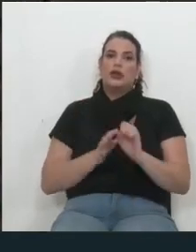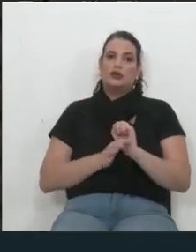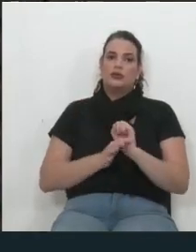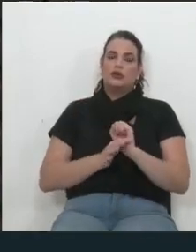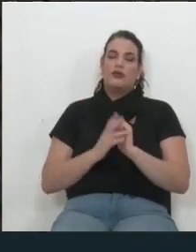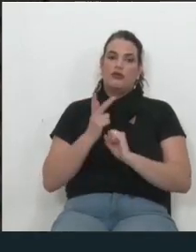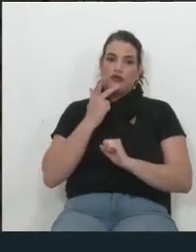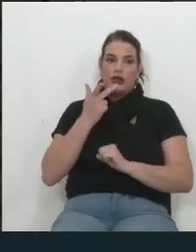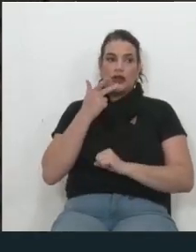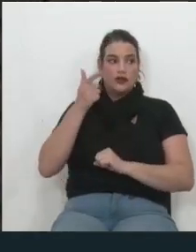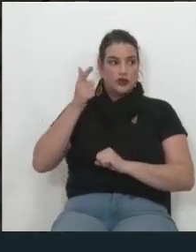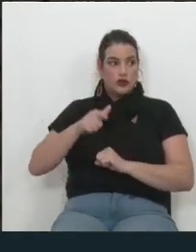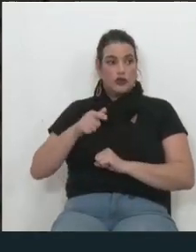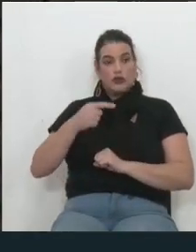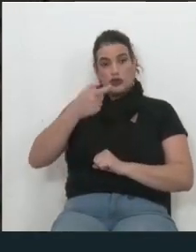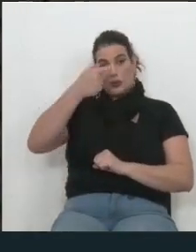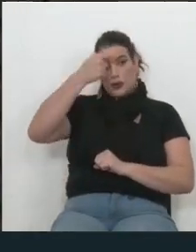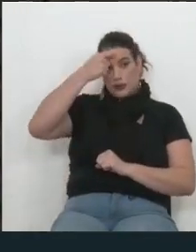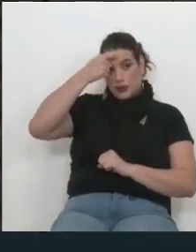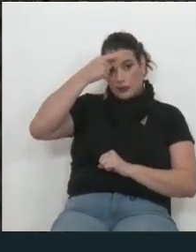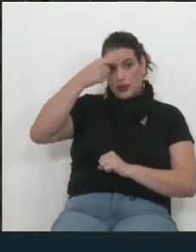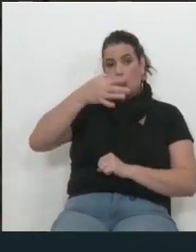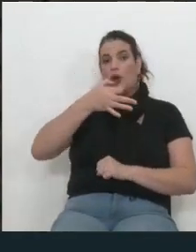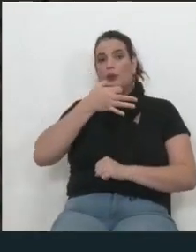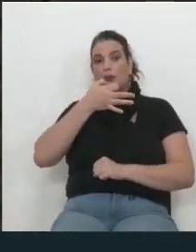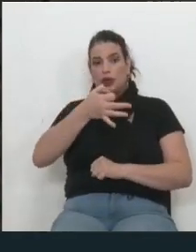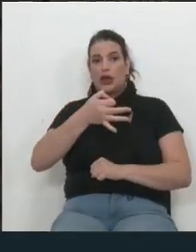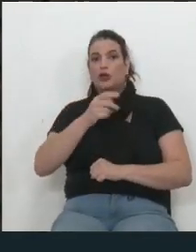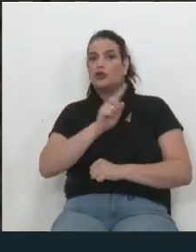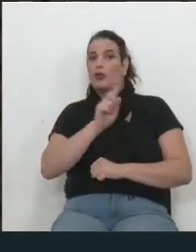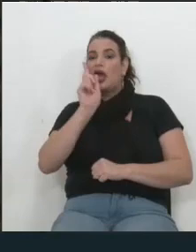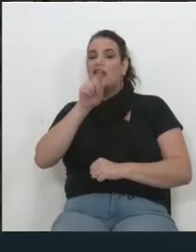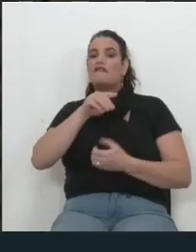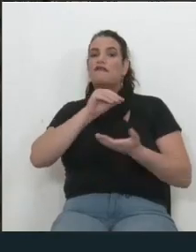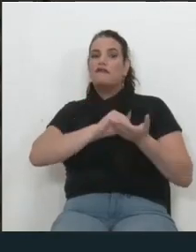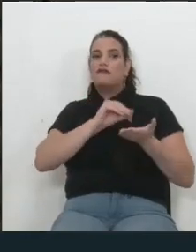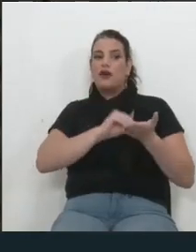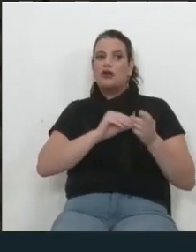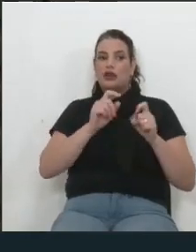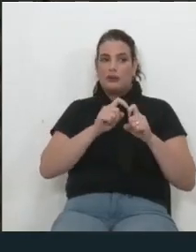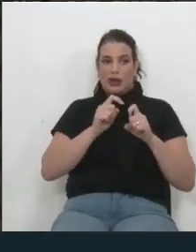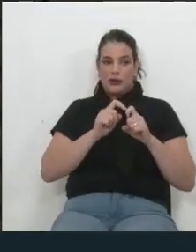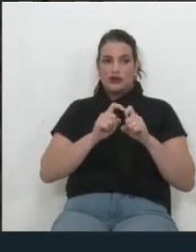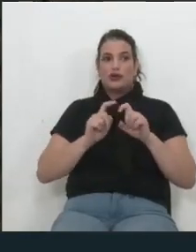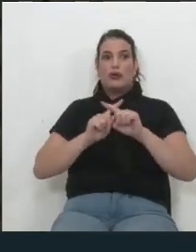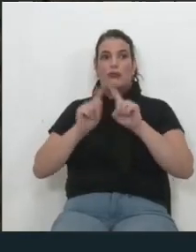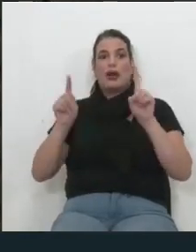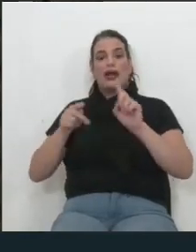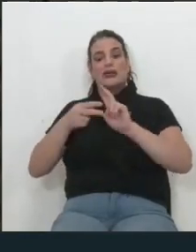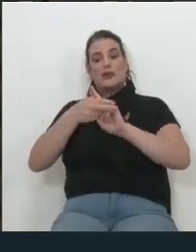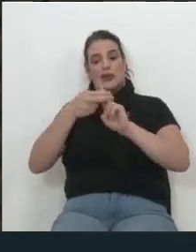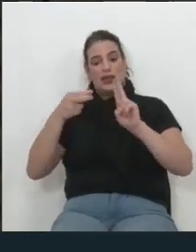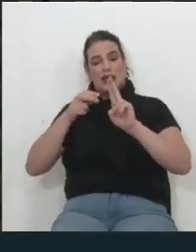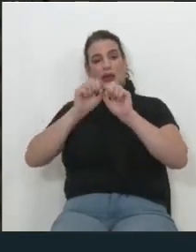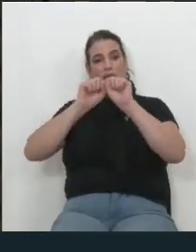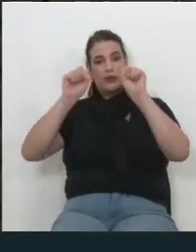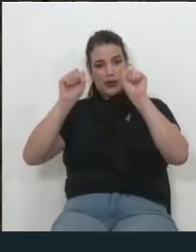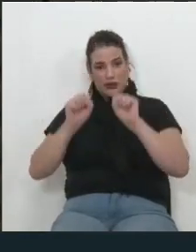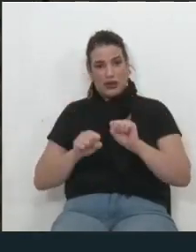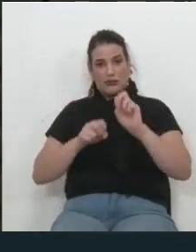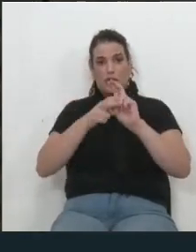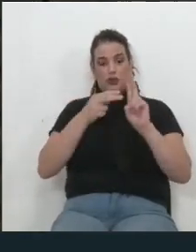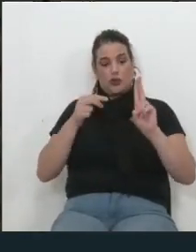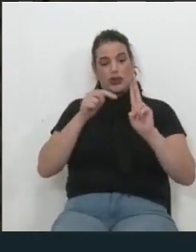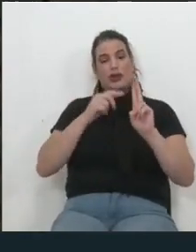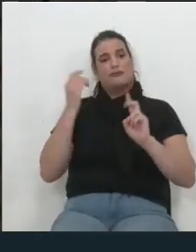esse ponto de vista, não de falta de médicos, mas o sistema SUS é muito importante